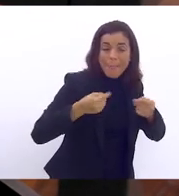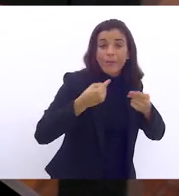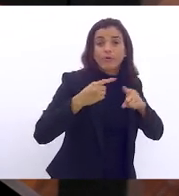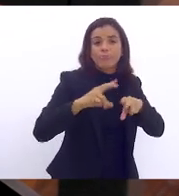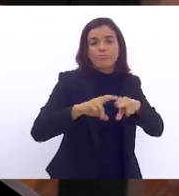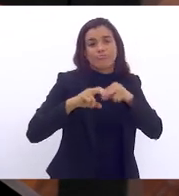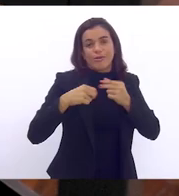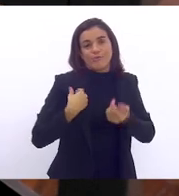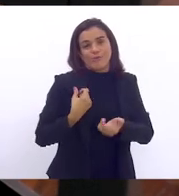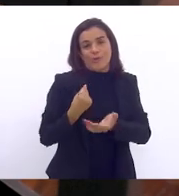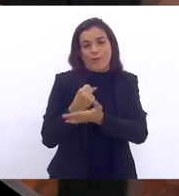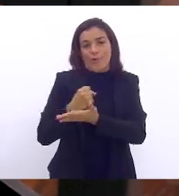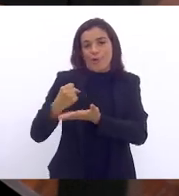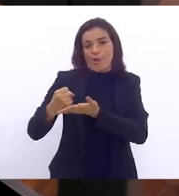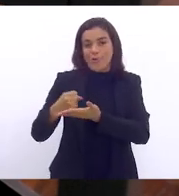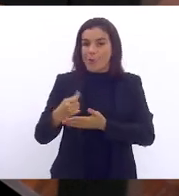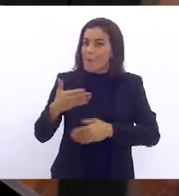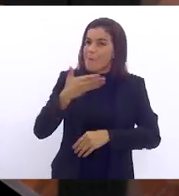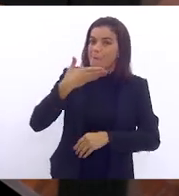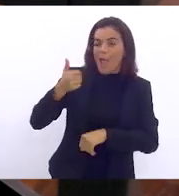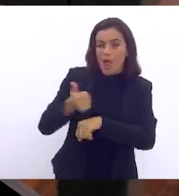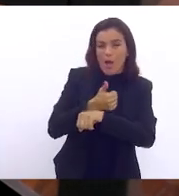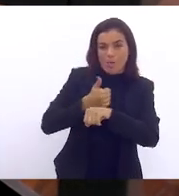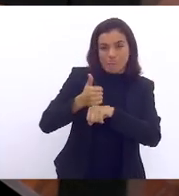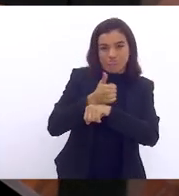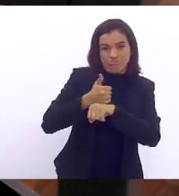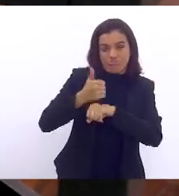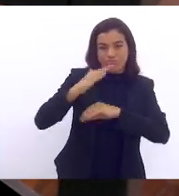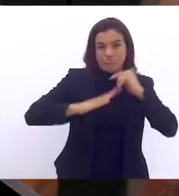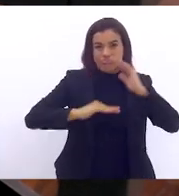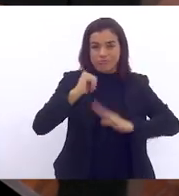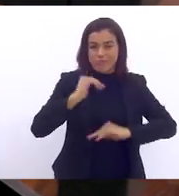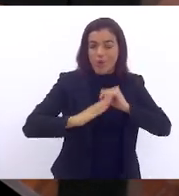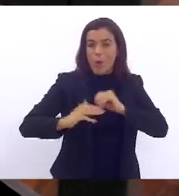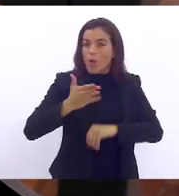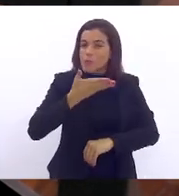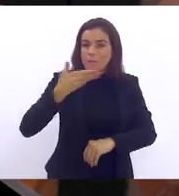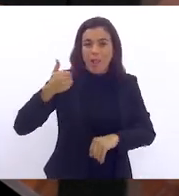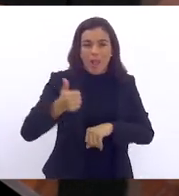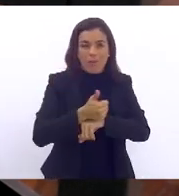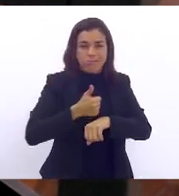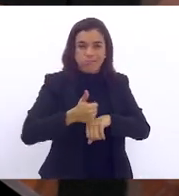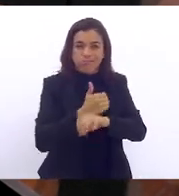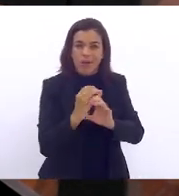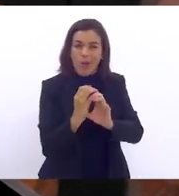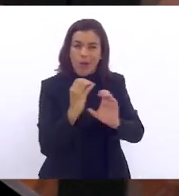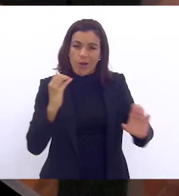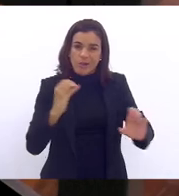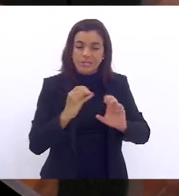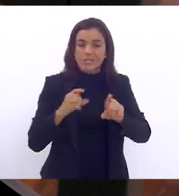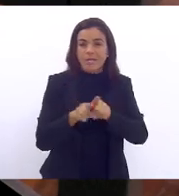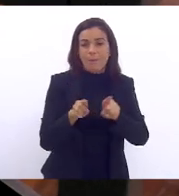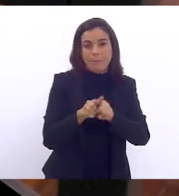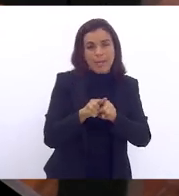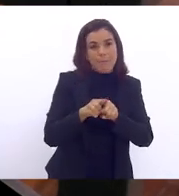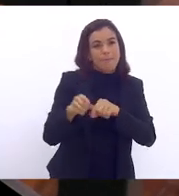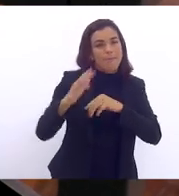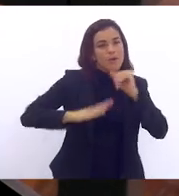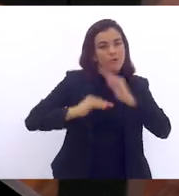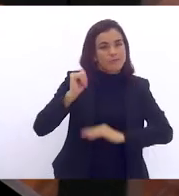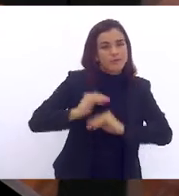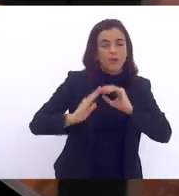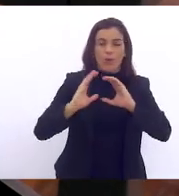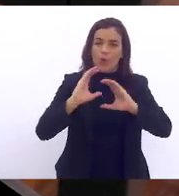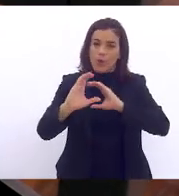contratamos os melhores profissionais do mercado os melhores Engenheiros os melhores especialistas de comunicação As melhores pessoas de